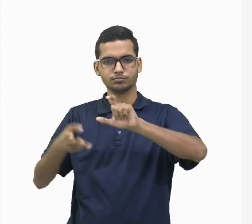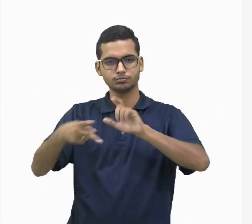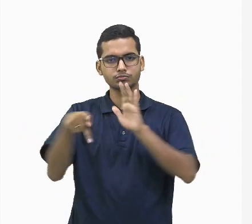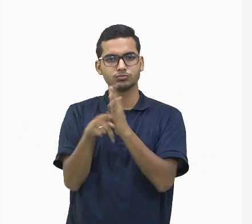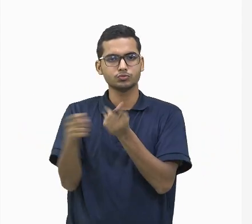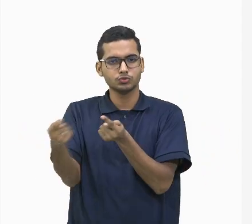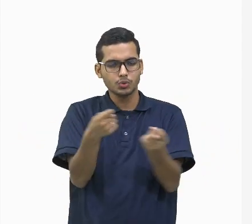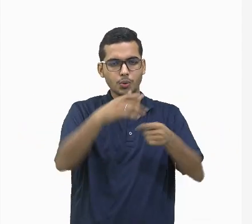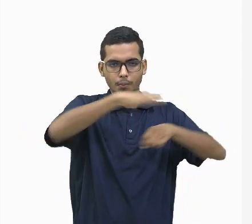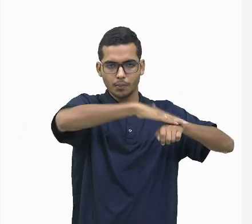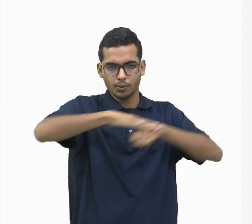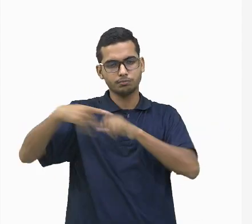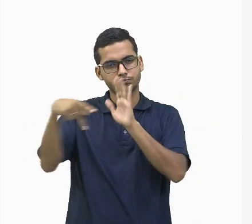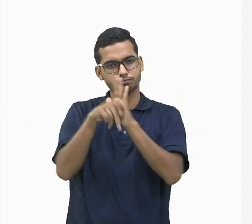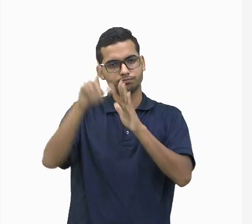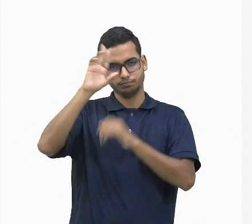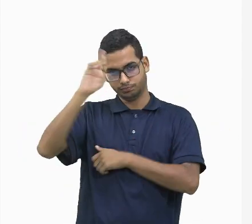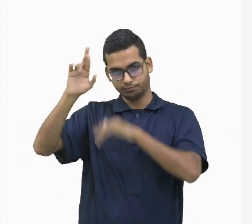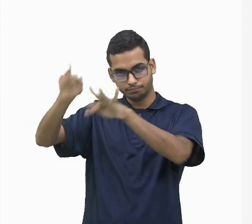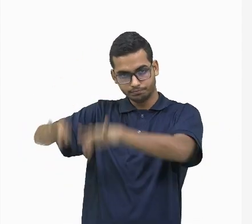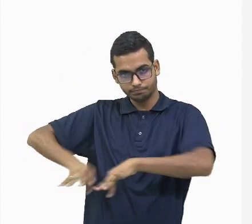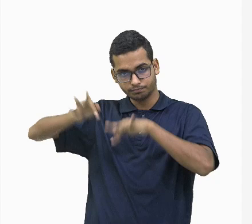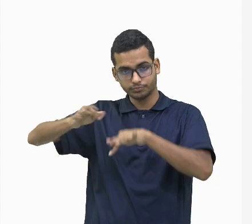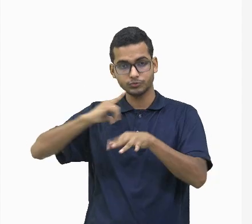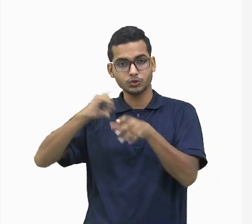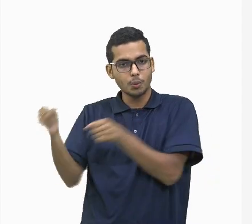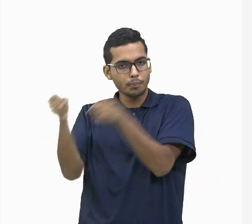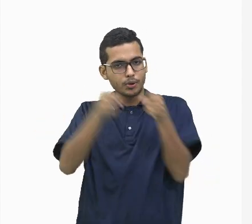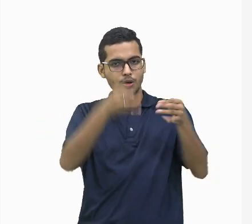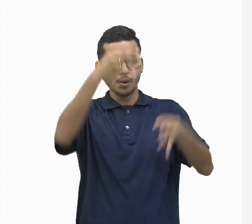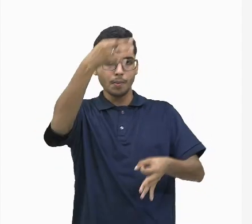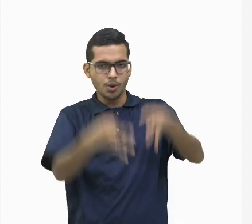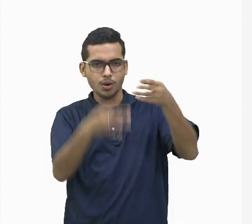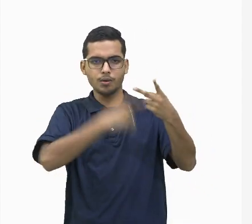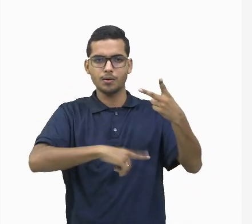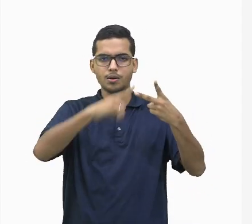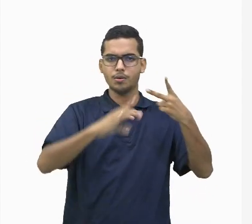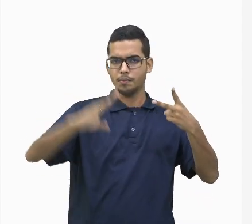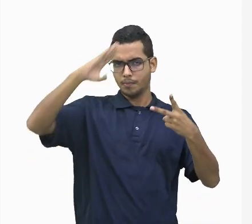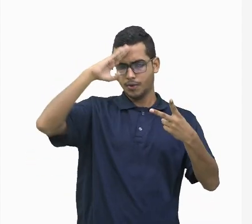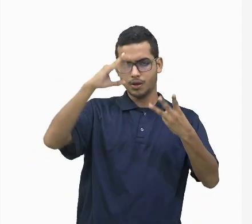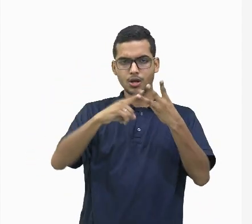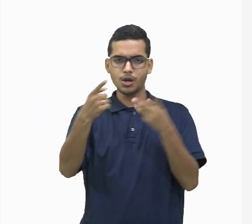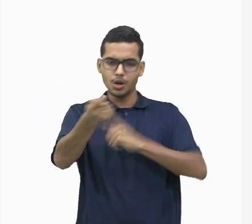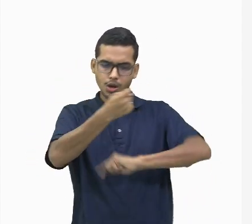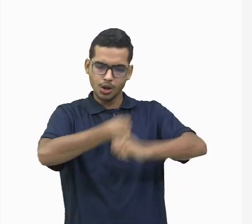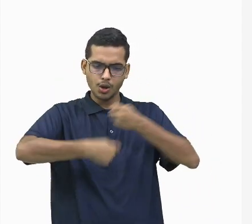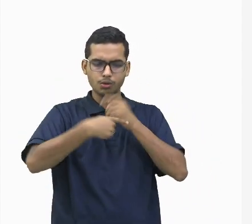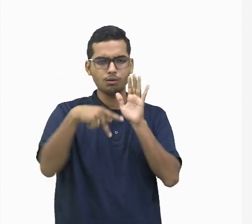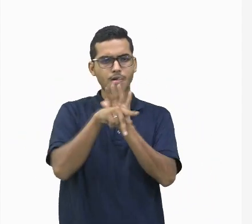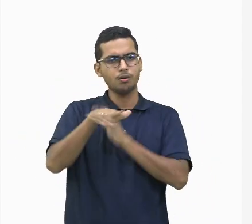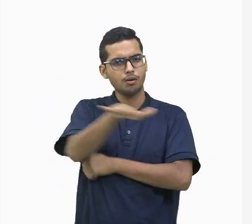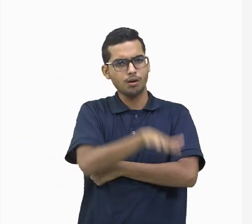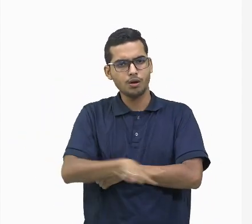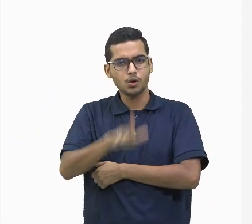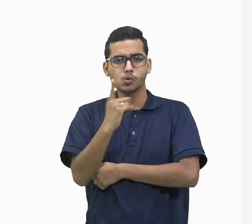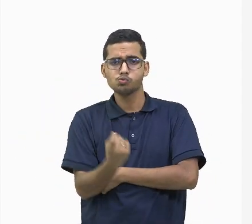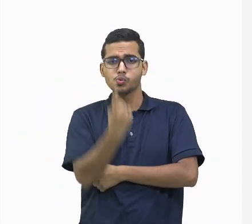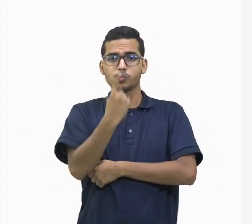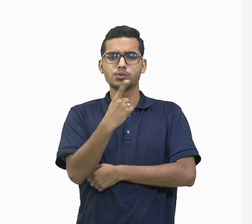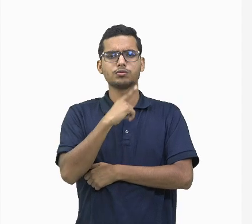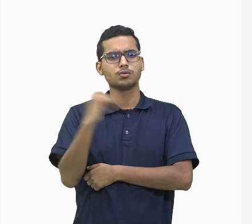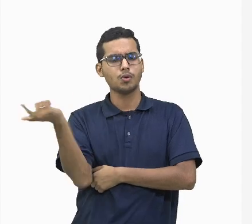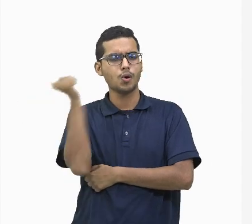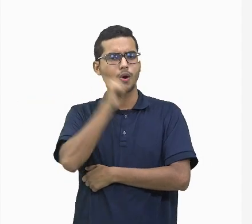feudais? Primeiro, os senhores feudais detinham poder jurídico, militar e econômico sobre os seus domínios, ou seja, ele era